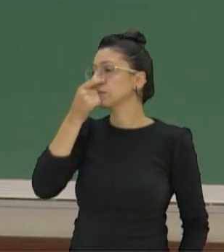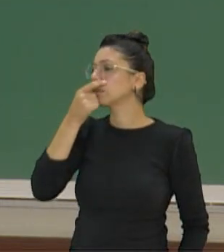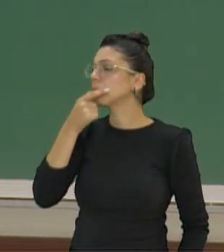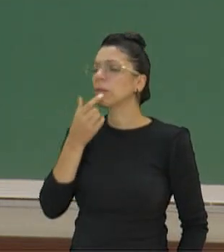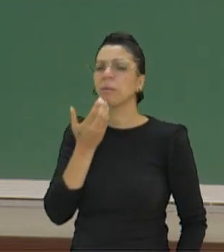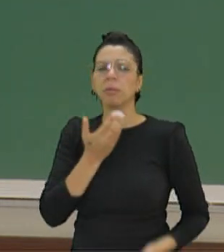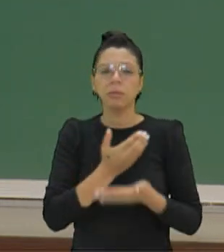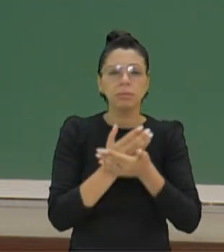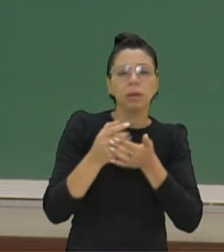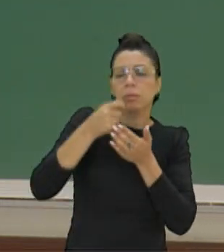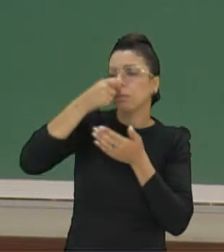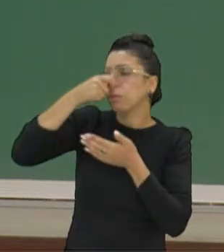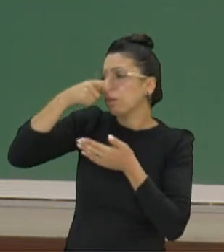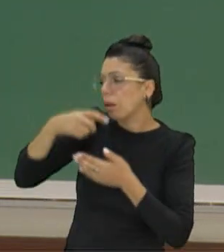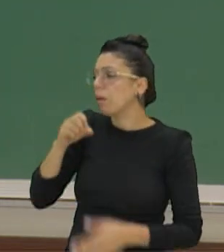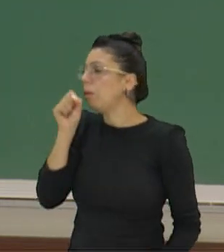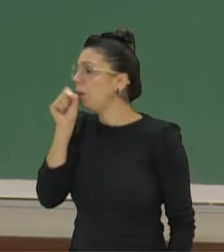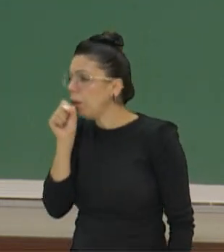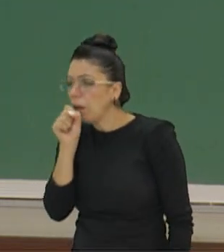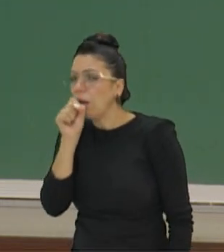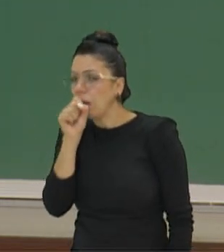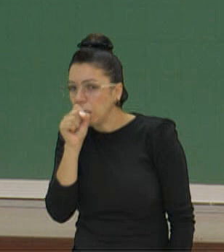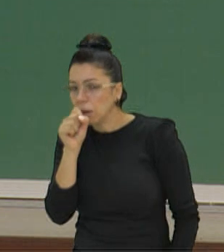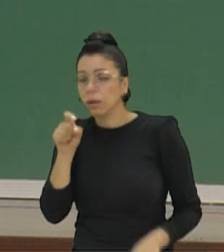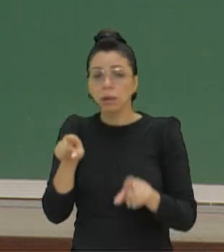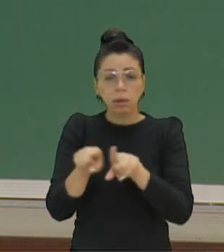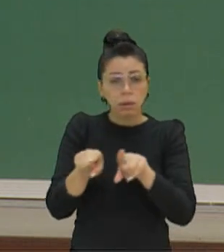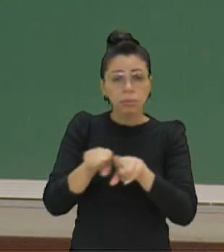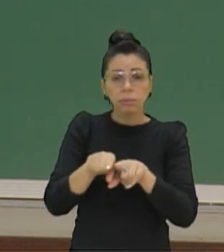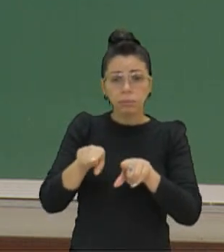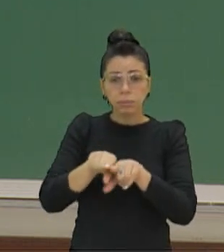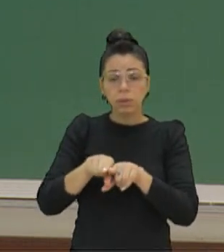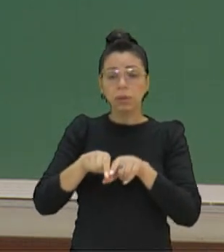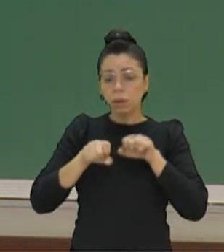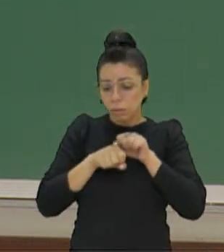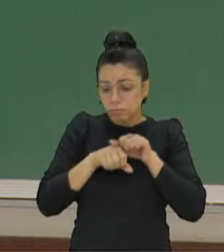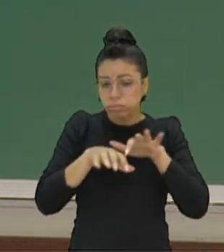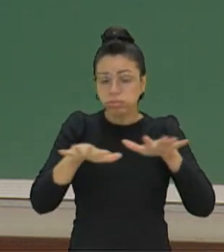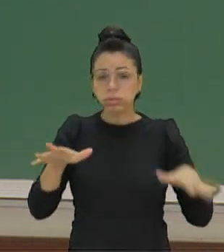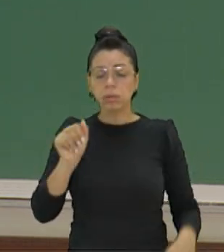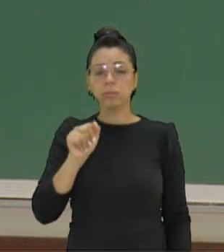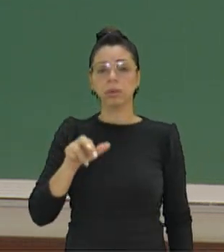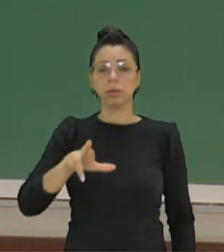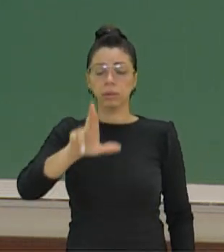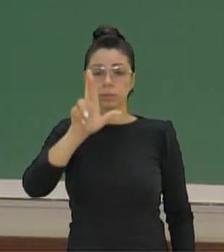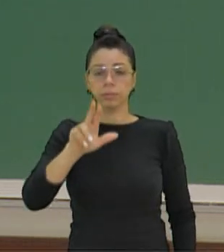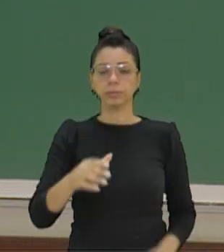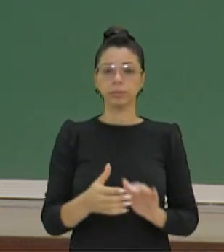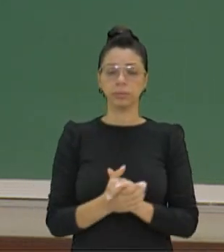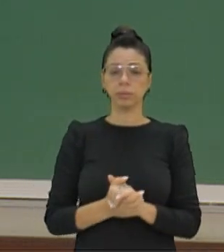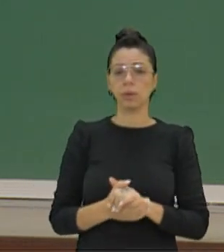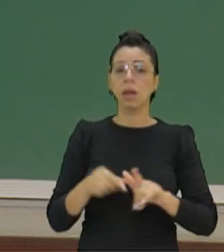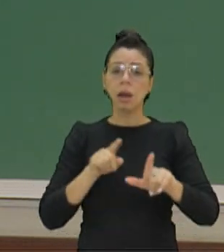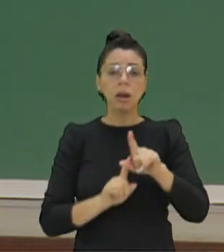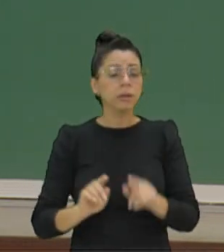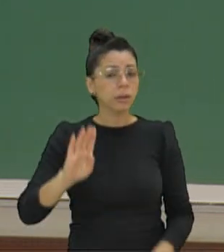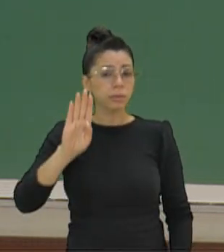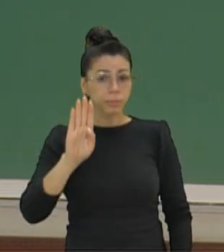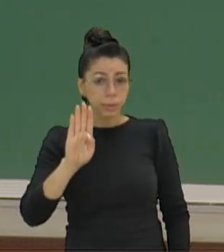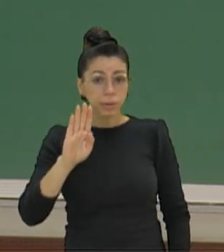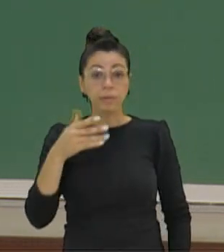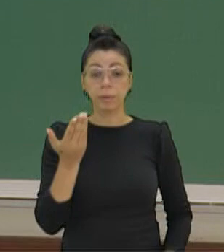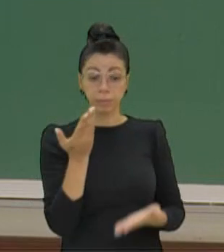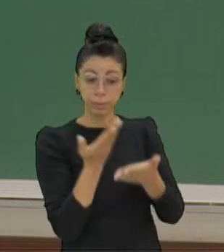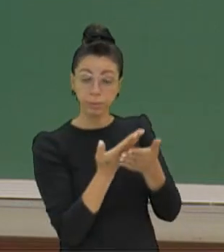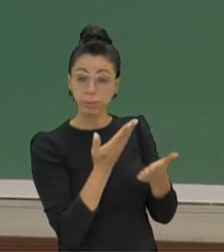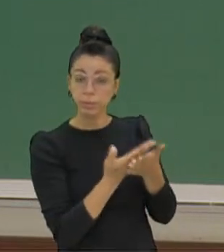começa a escorrer, a tosse, e ela é transmitida facilmente pelo ar. A pneumonia, nós vamos estudar nessa